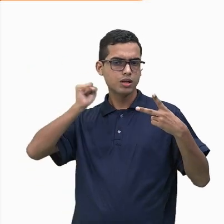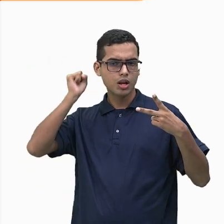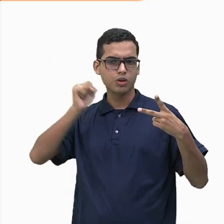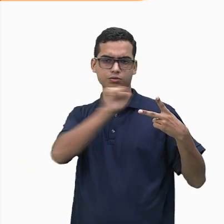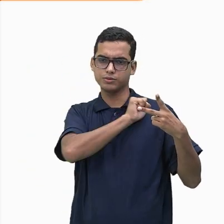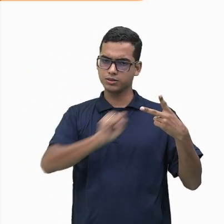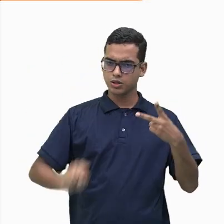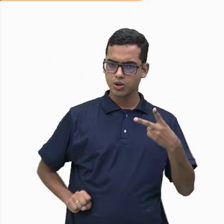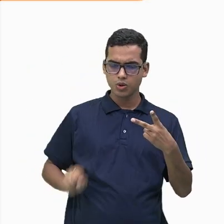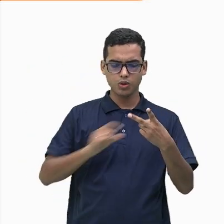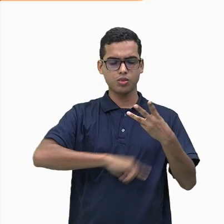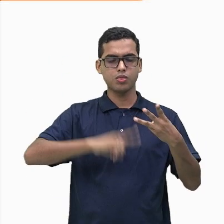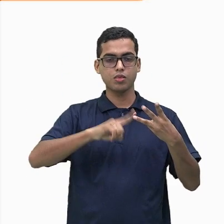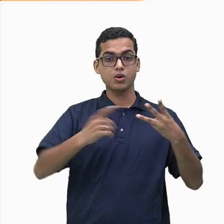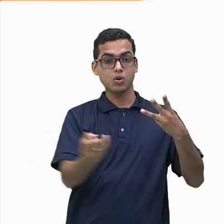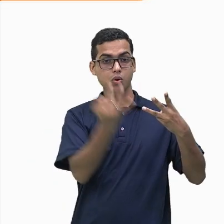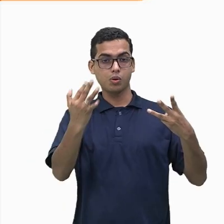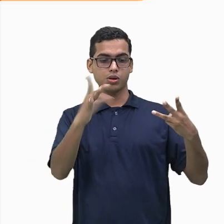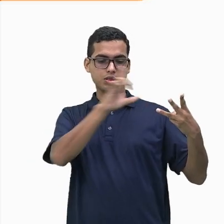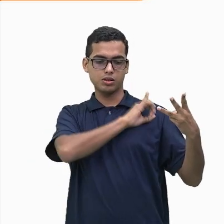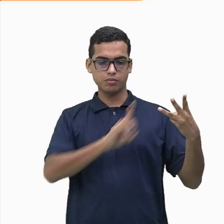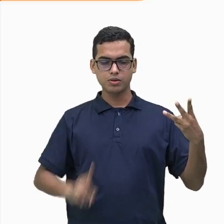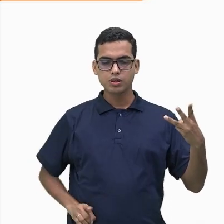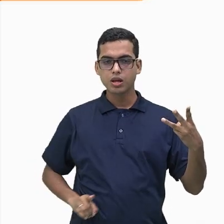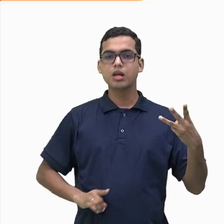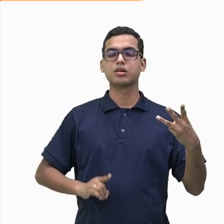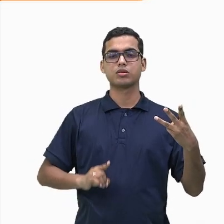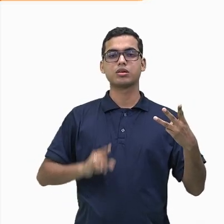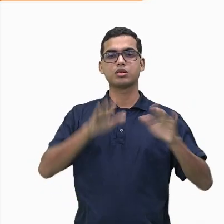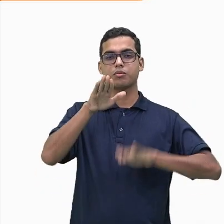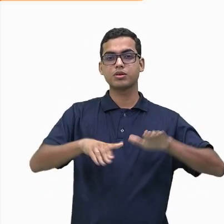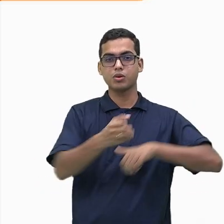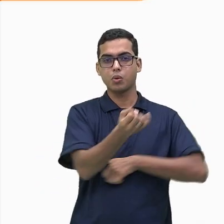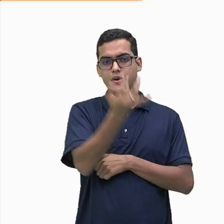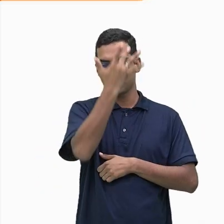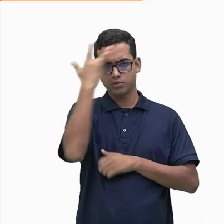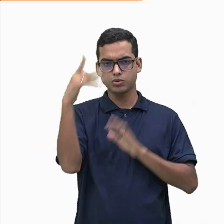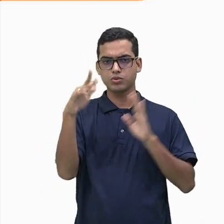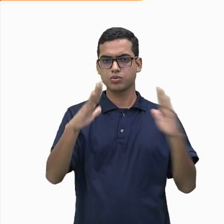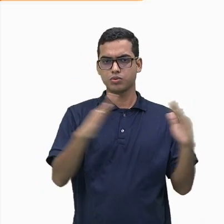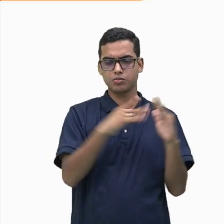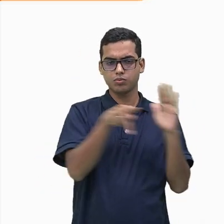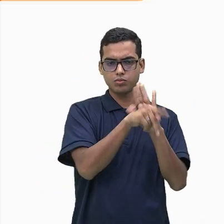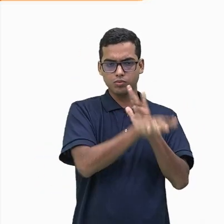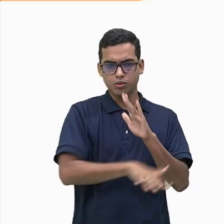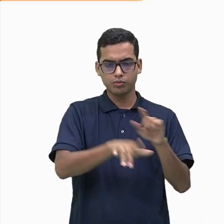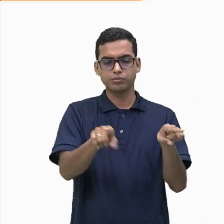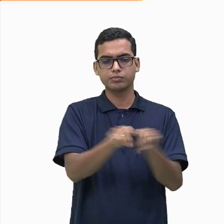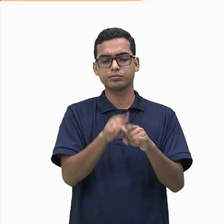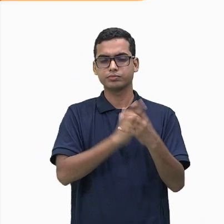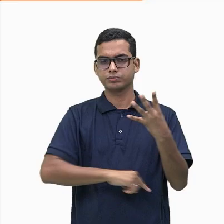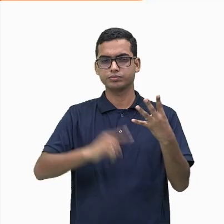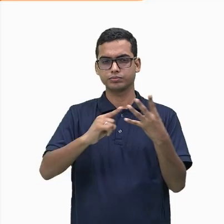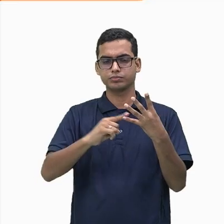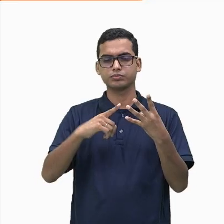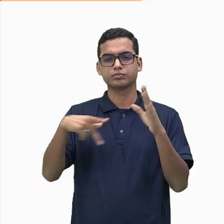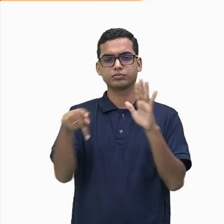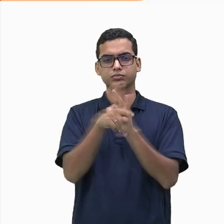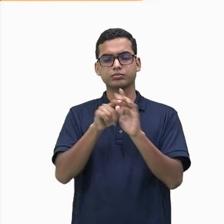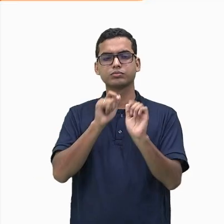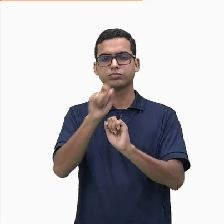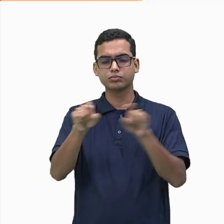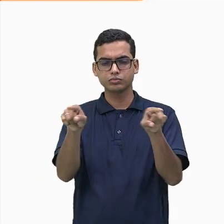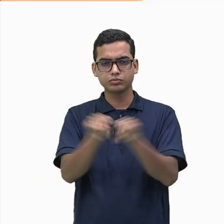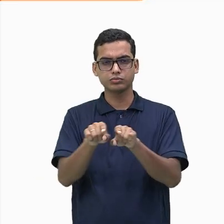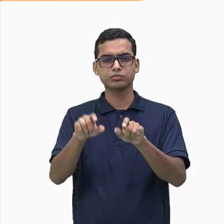deputados também que varia ali conforme a quantidade de habitantes. Então, cada unidade federativa vai também possuir uma assembleia legislativa, onde